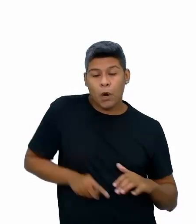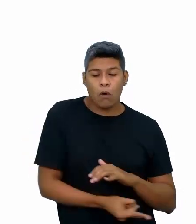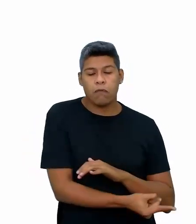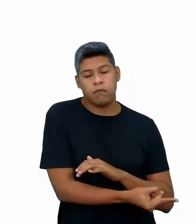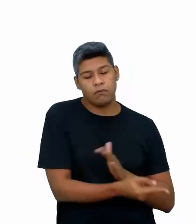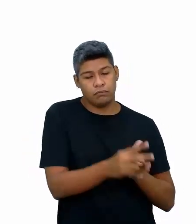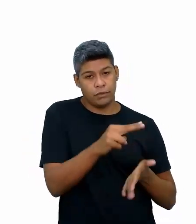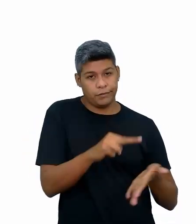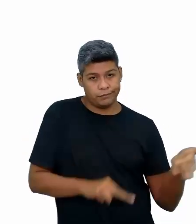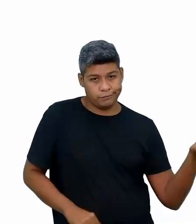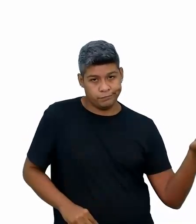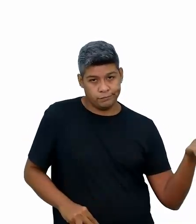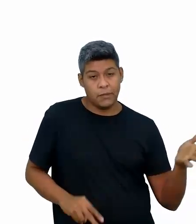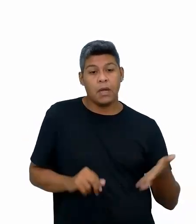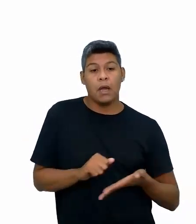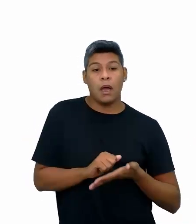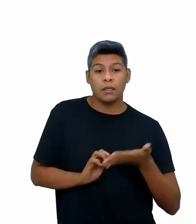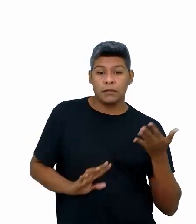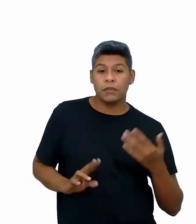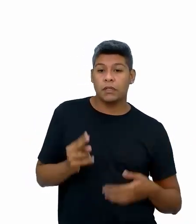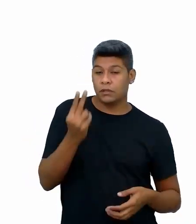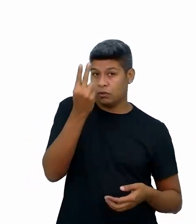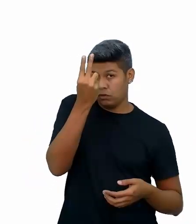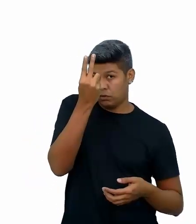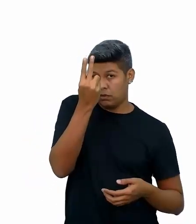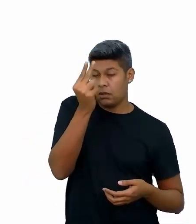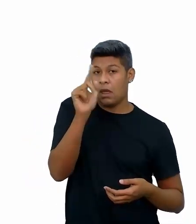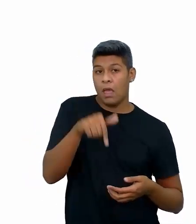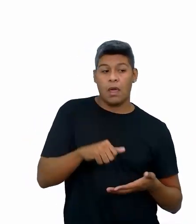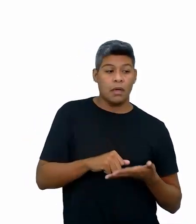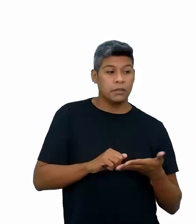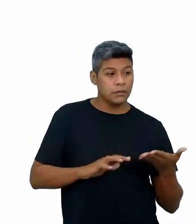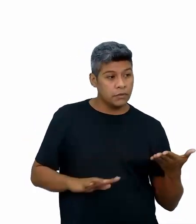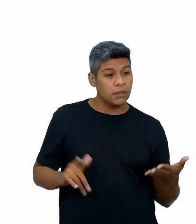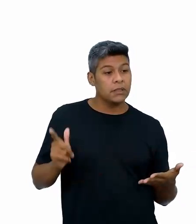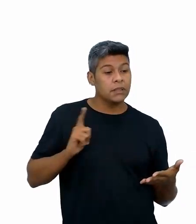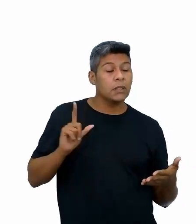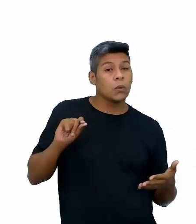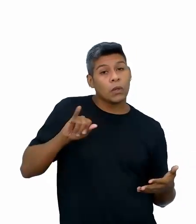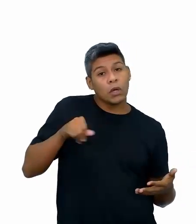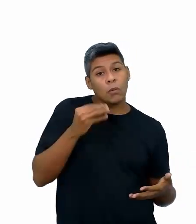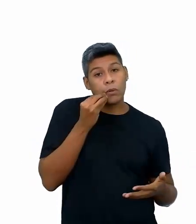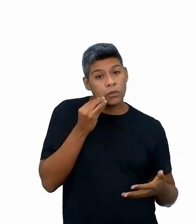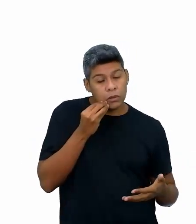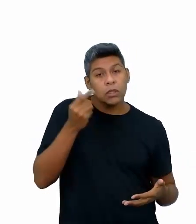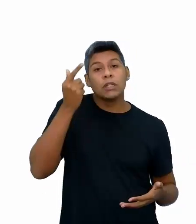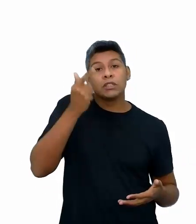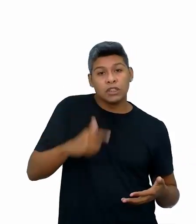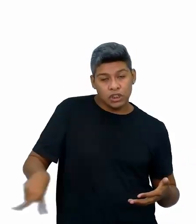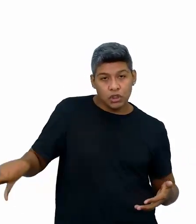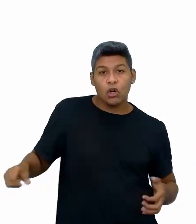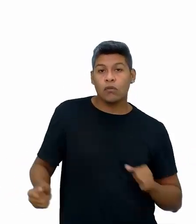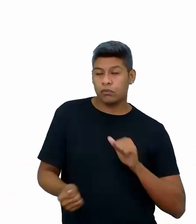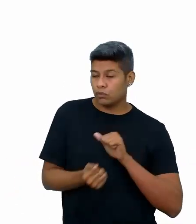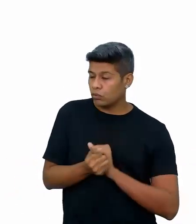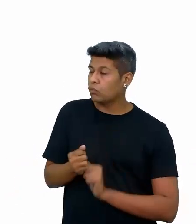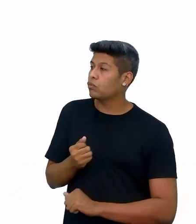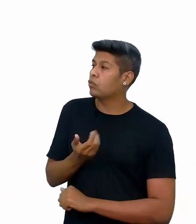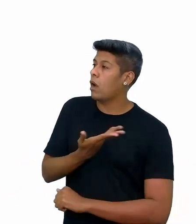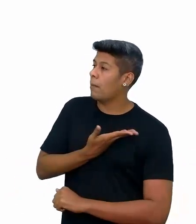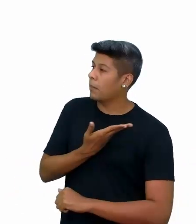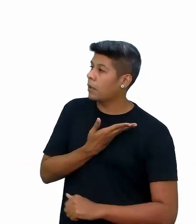atenta. Na atividade 2, nessa atividade, você terá a oportunidade de refletir com seus colegas e